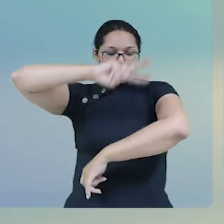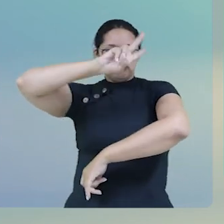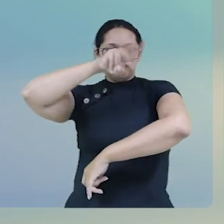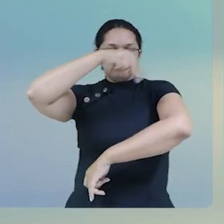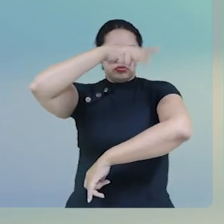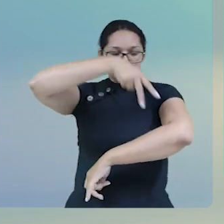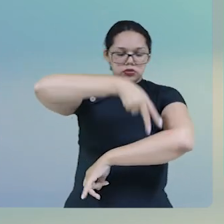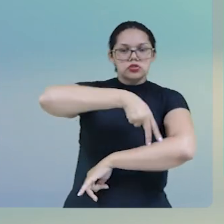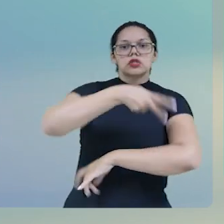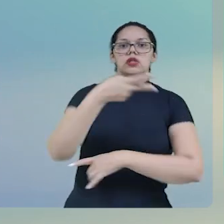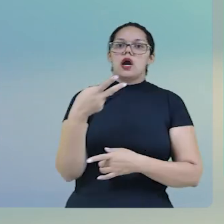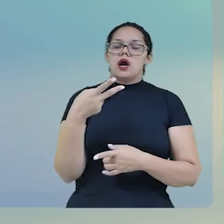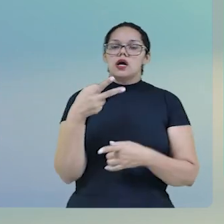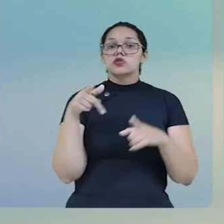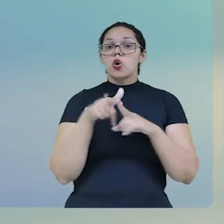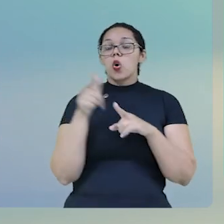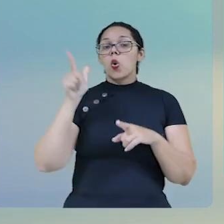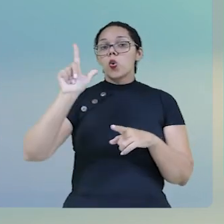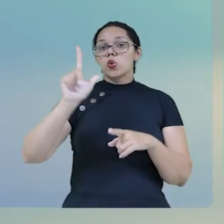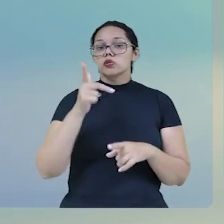pelas adolescentes.